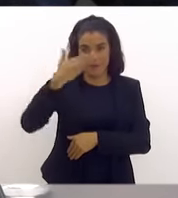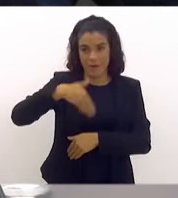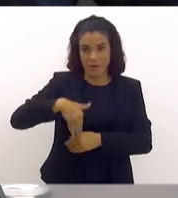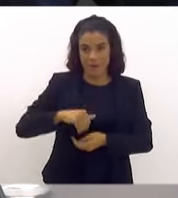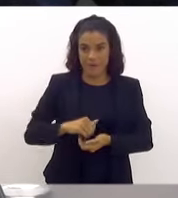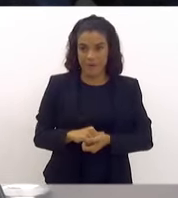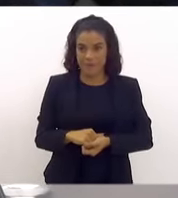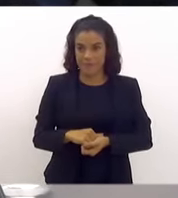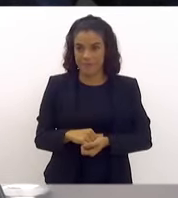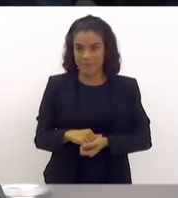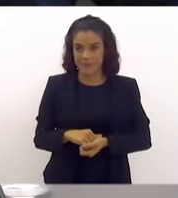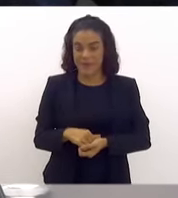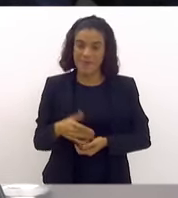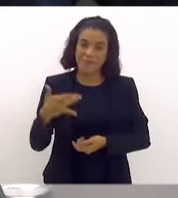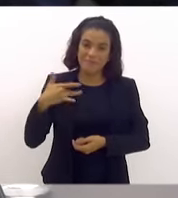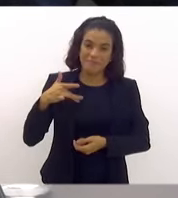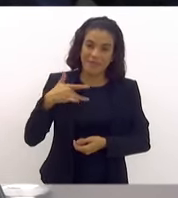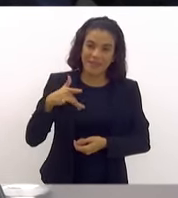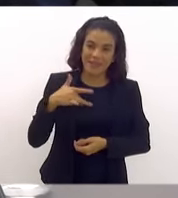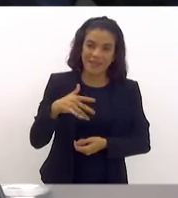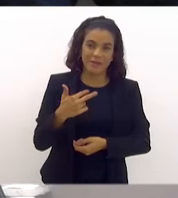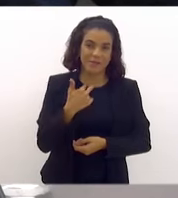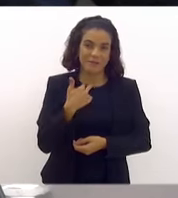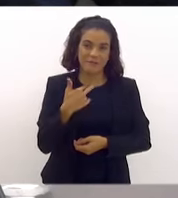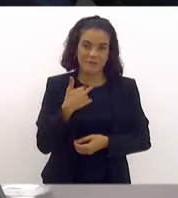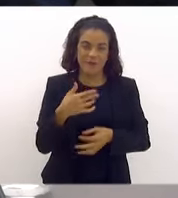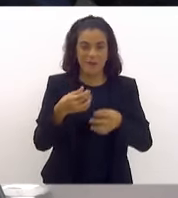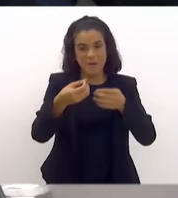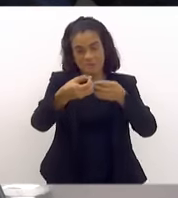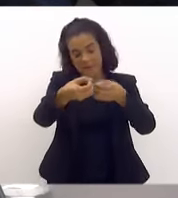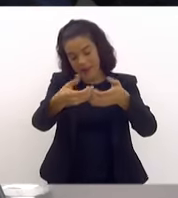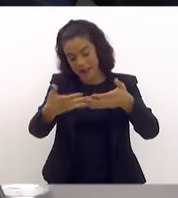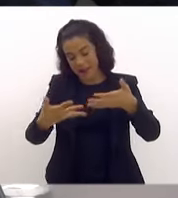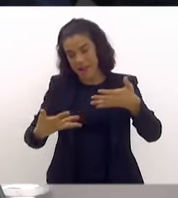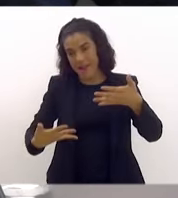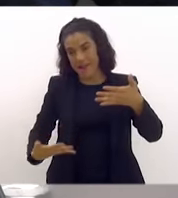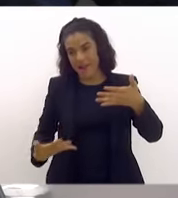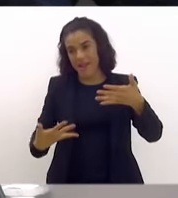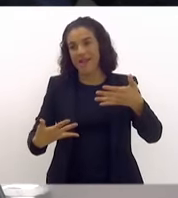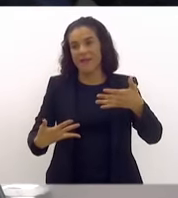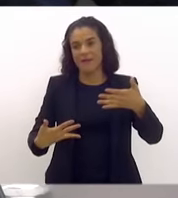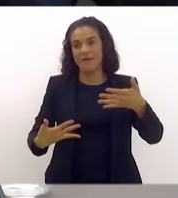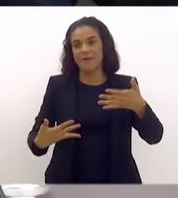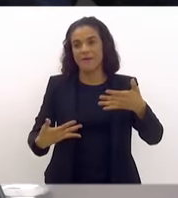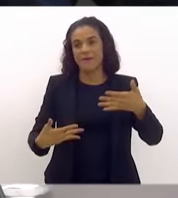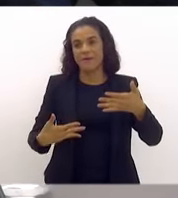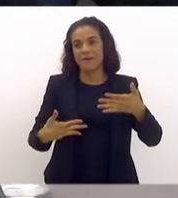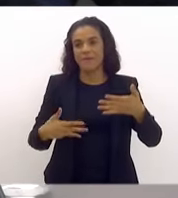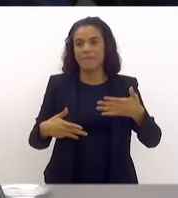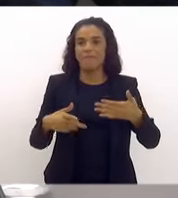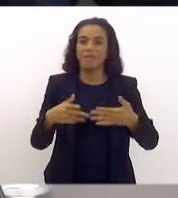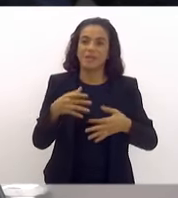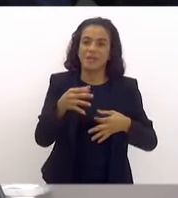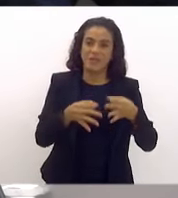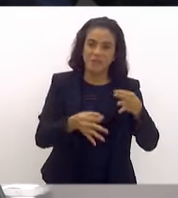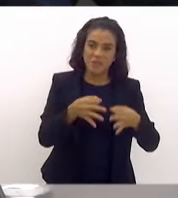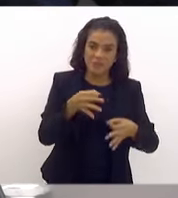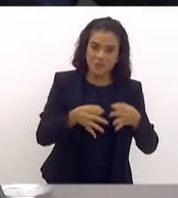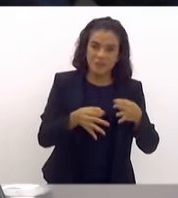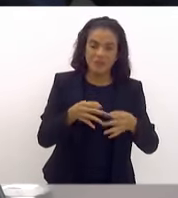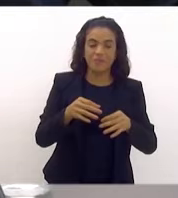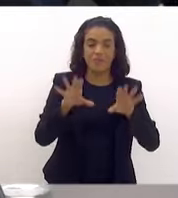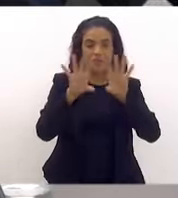eh É uma pena que a gente não possa continuar descorrer sobre o tema eu trouxe também um compilado de de jurisprudência o